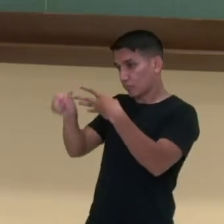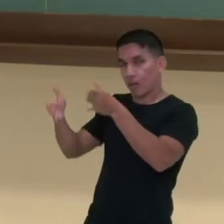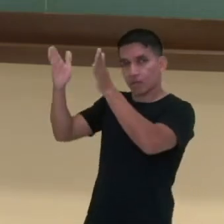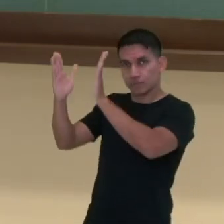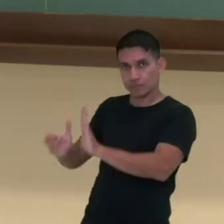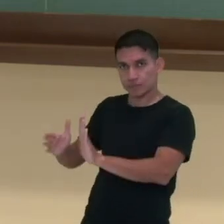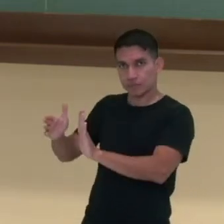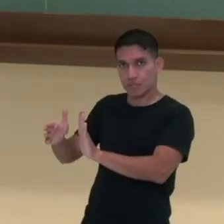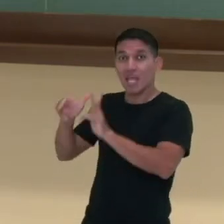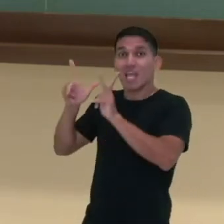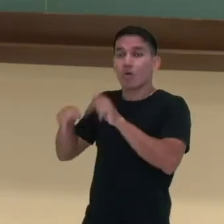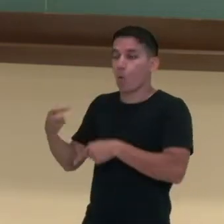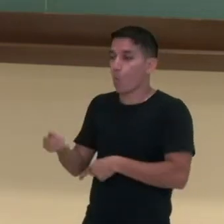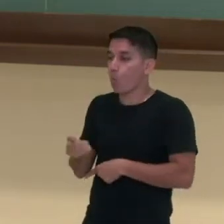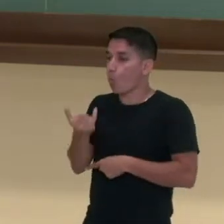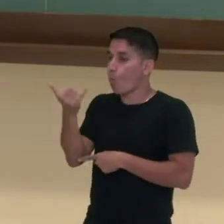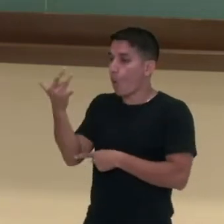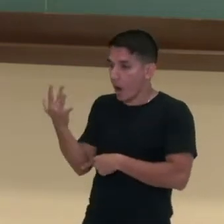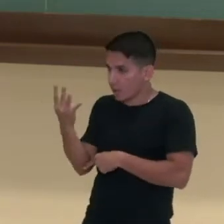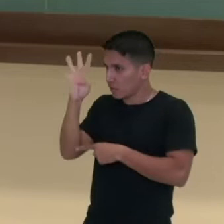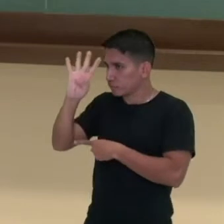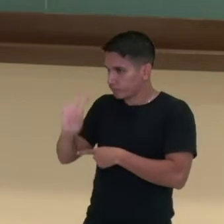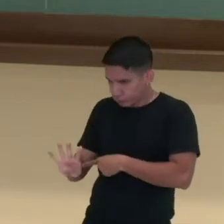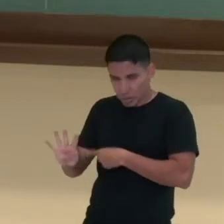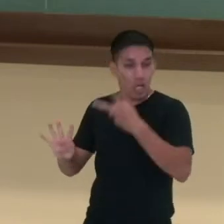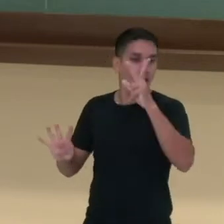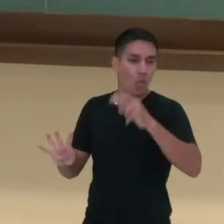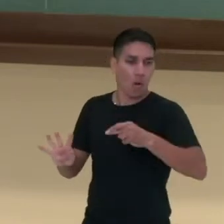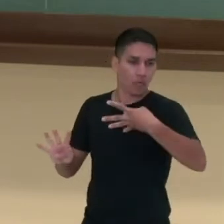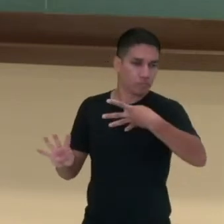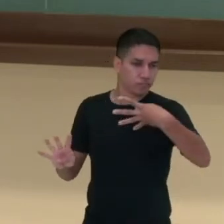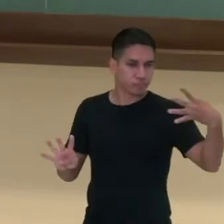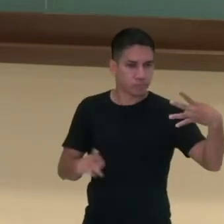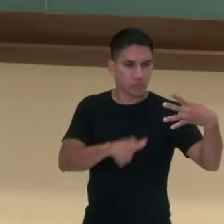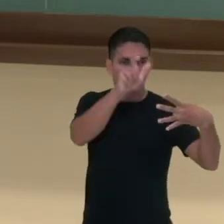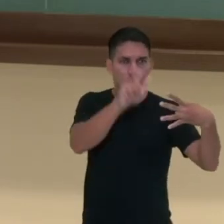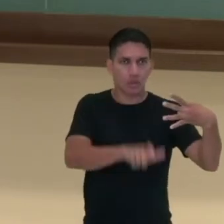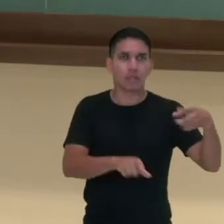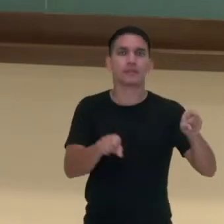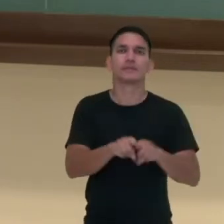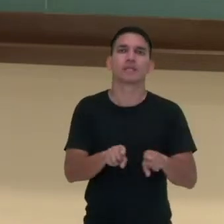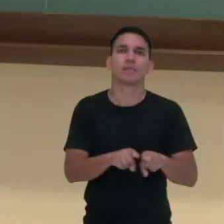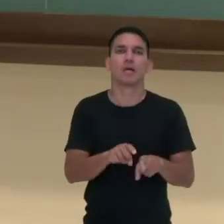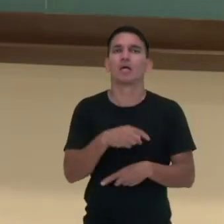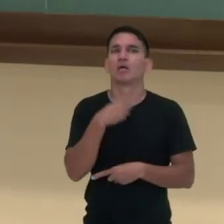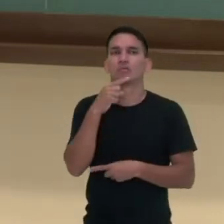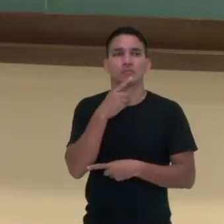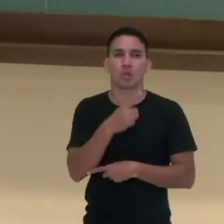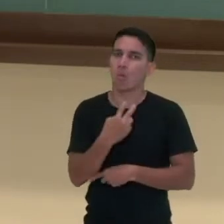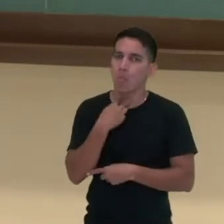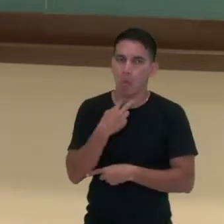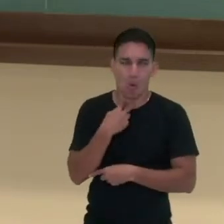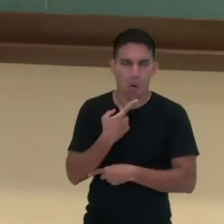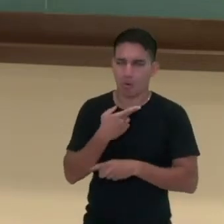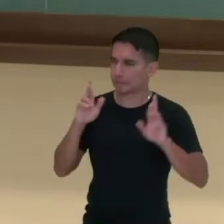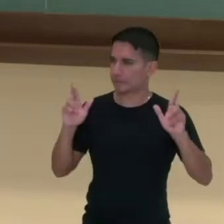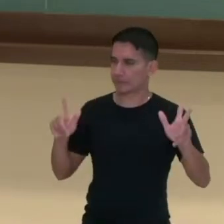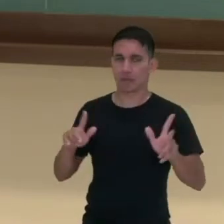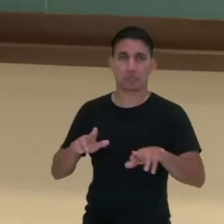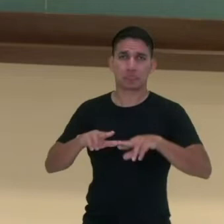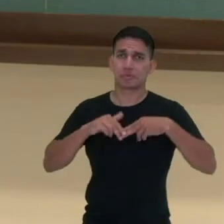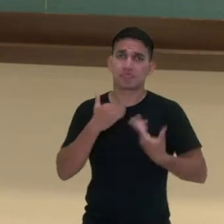ao número de linhas da segunda, ok? Se for diferente, não posso realizar a multiplicação nem começo o